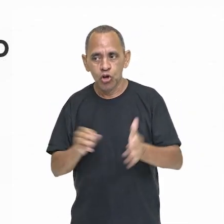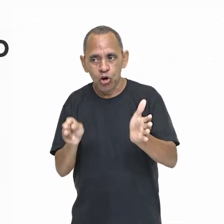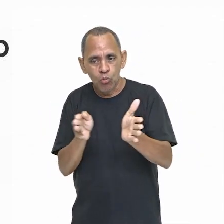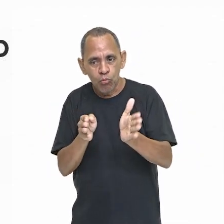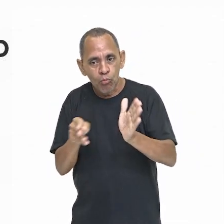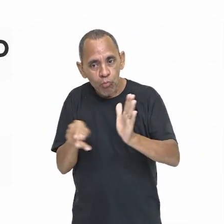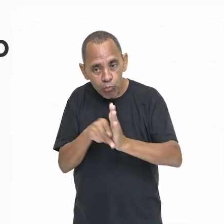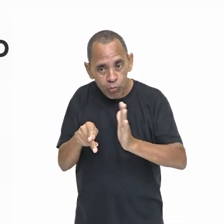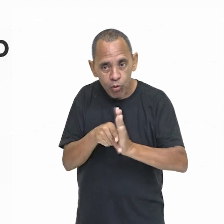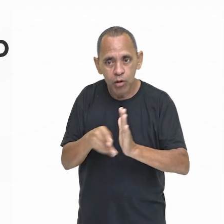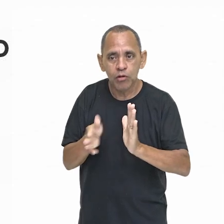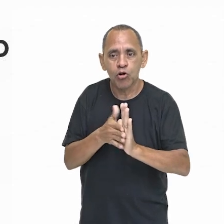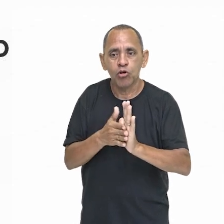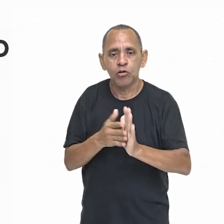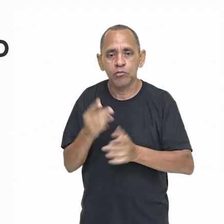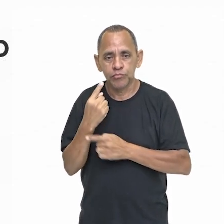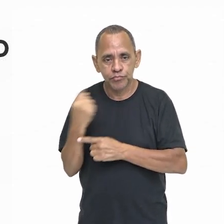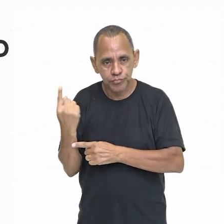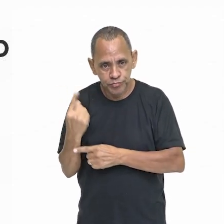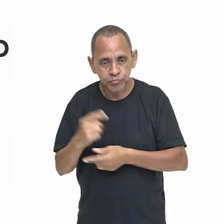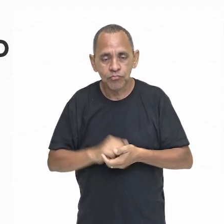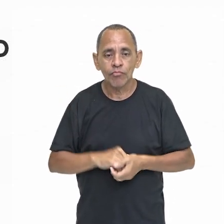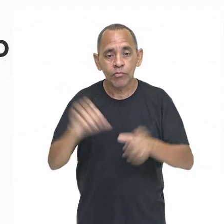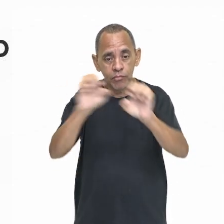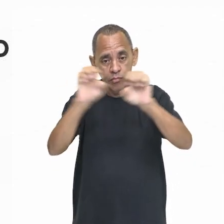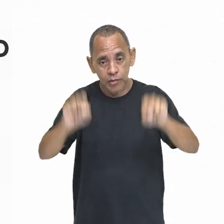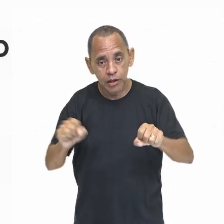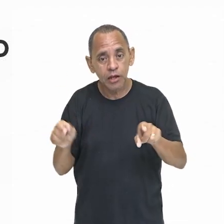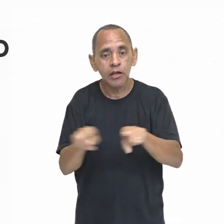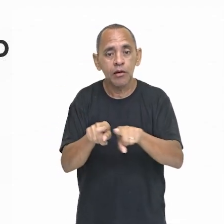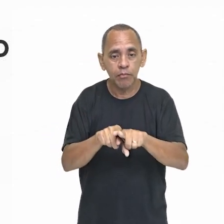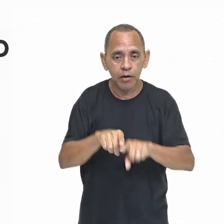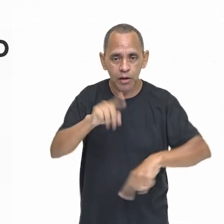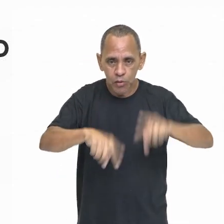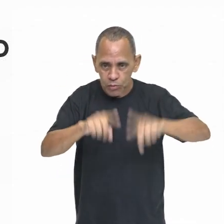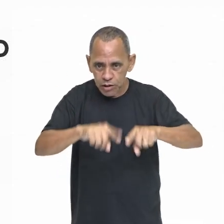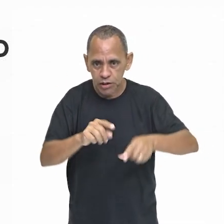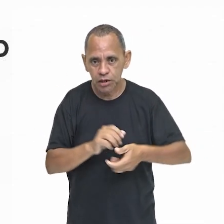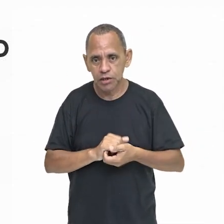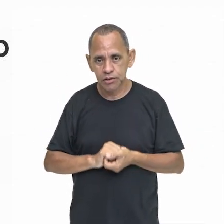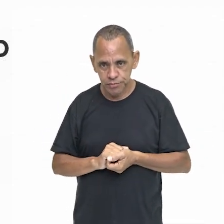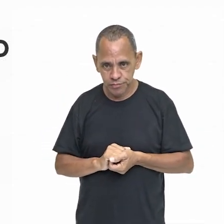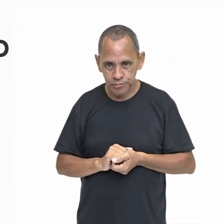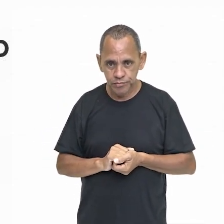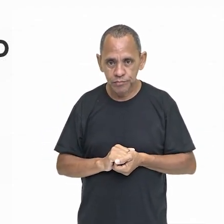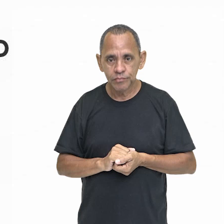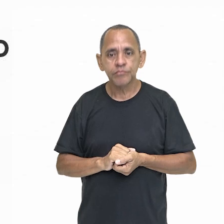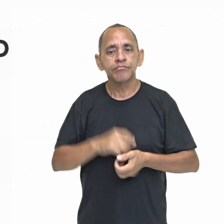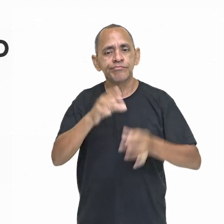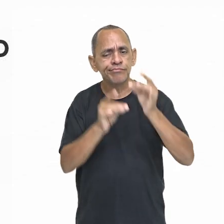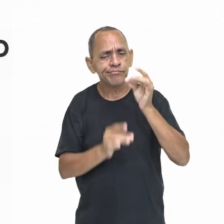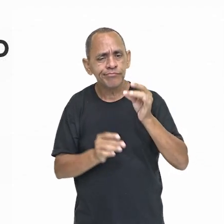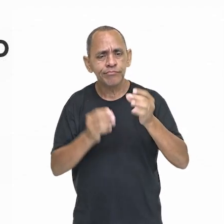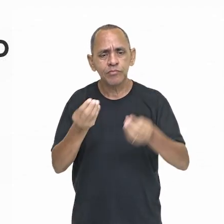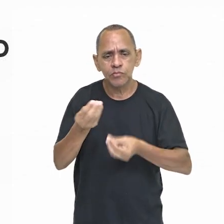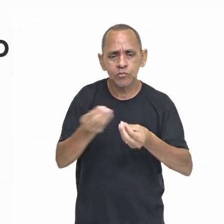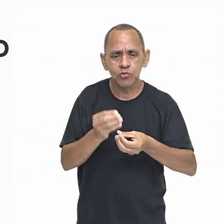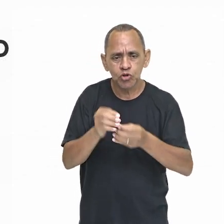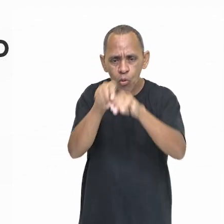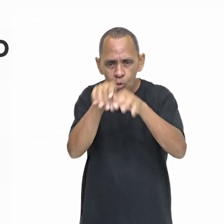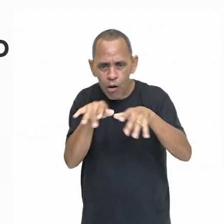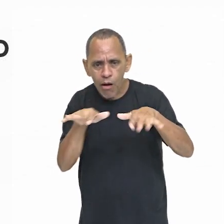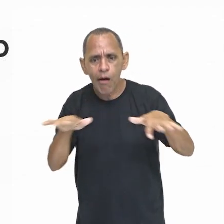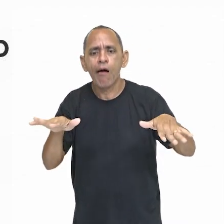biomagnificação trófica, funções orgânicas, estrutura e propriedade dos materiais,